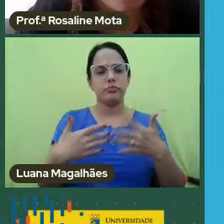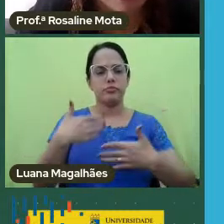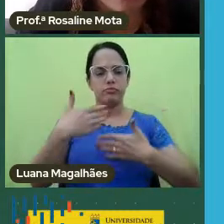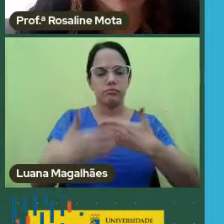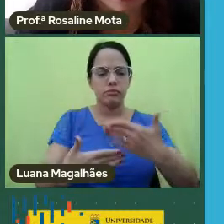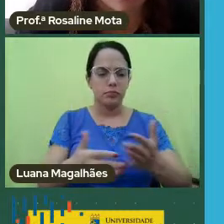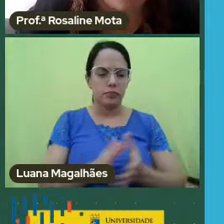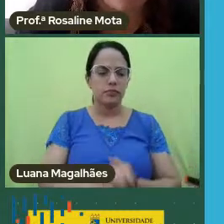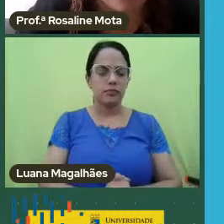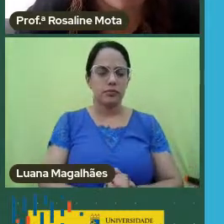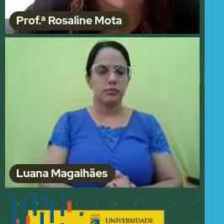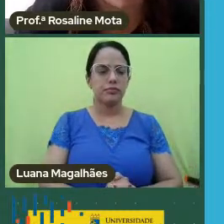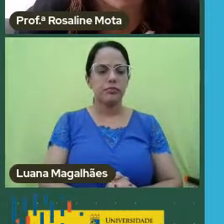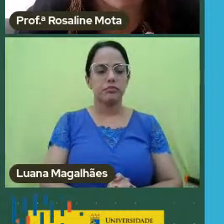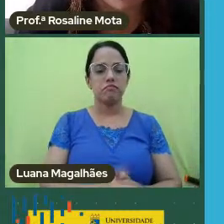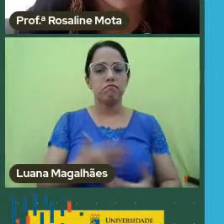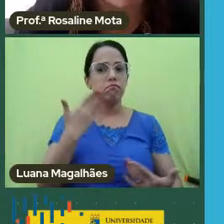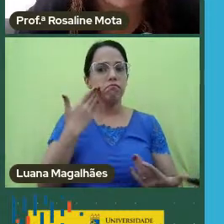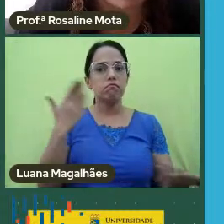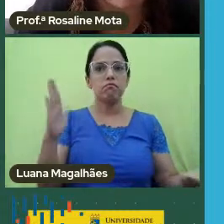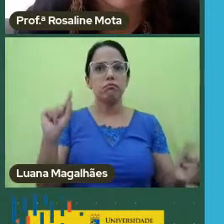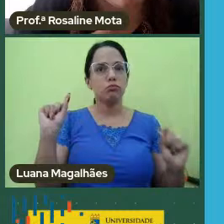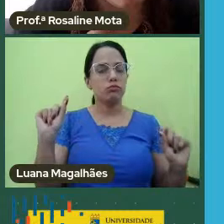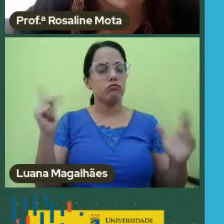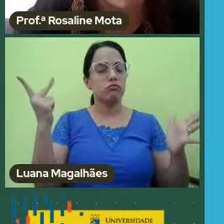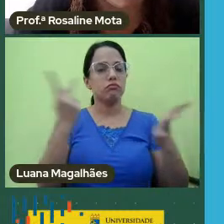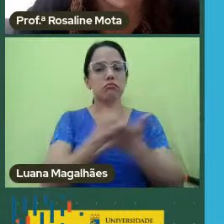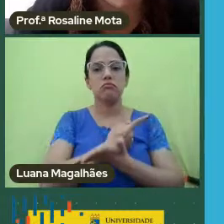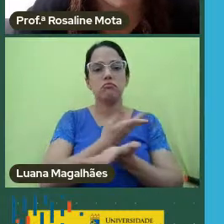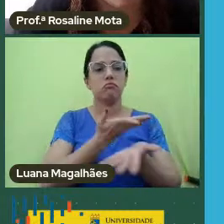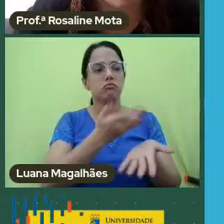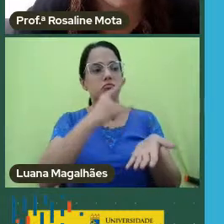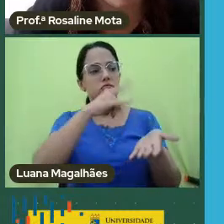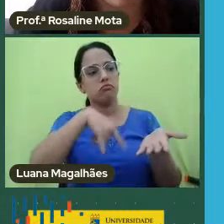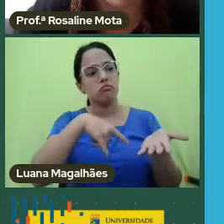Deus sabe o que é que era feito com esses documentos, e não havia